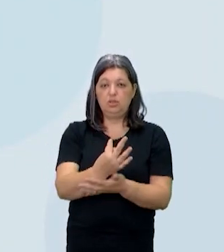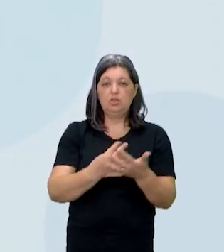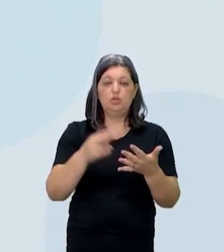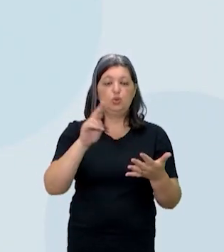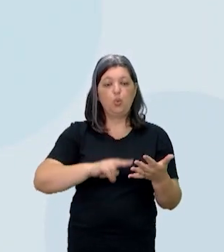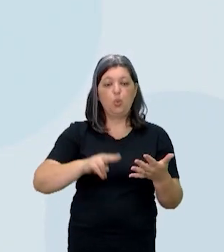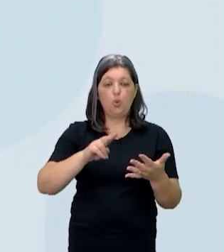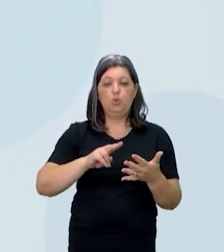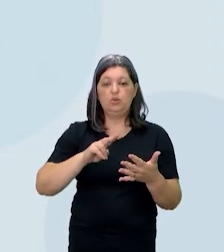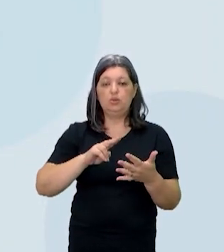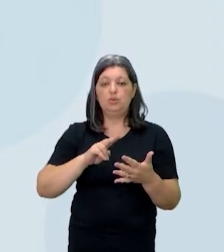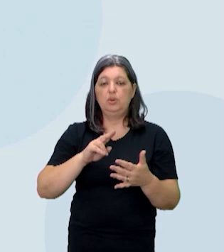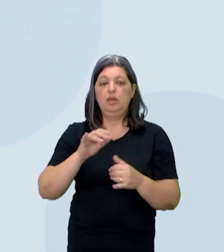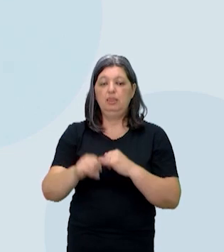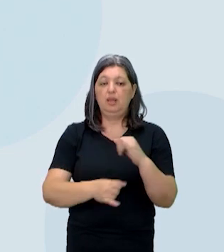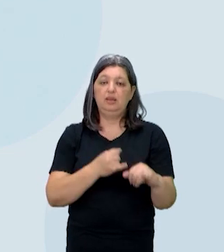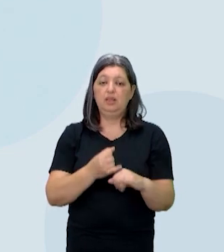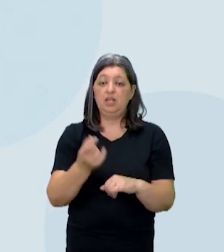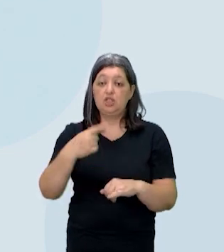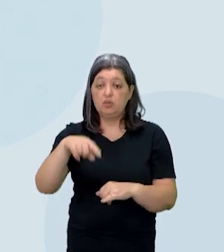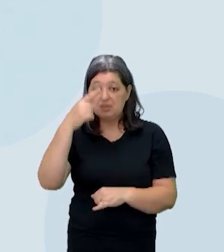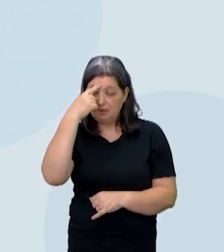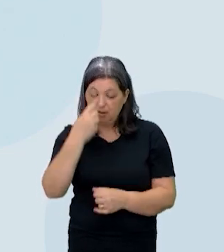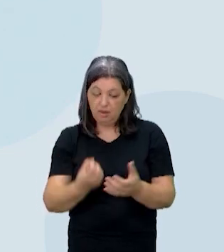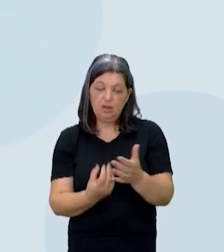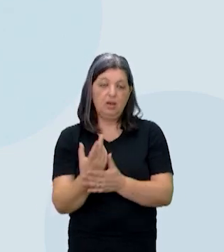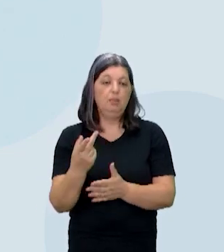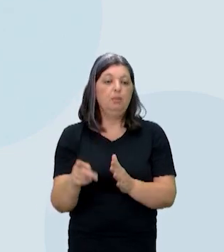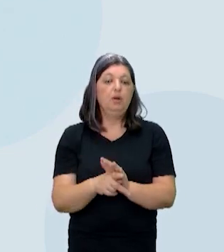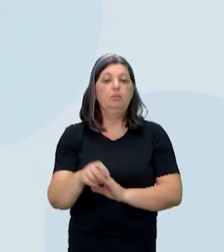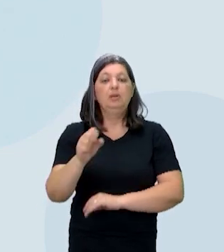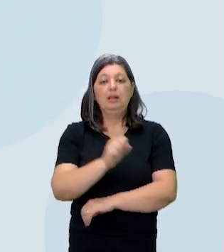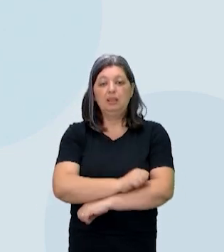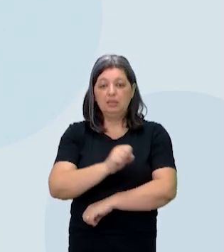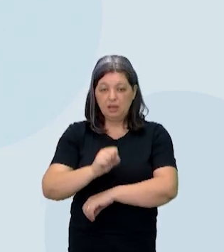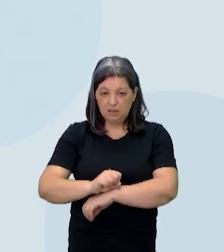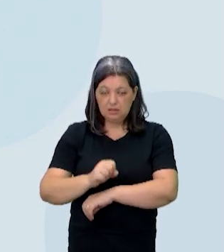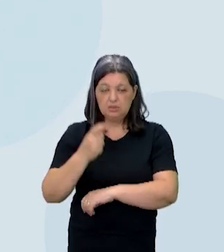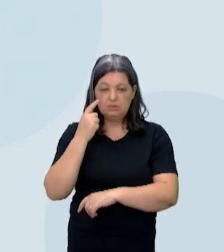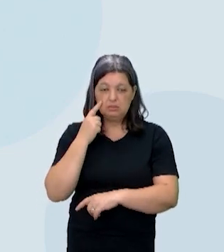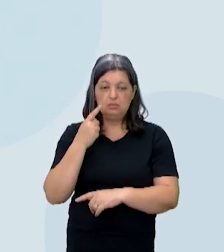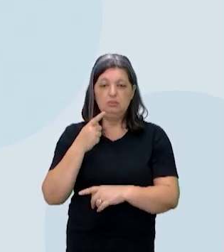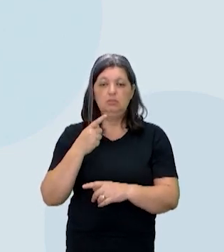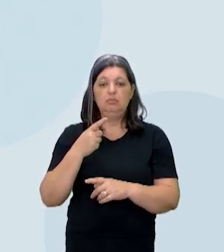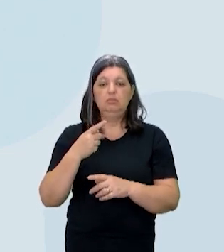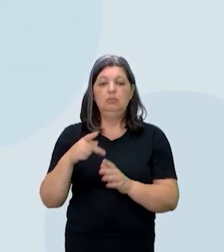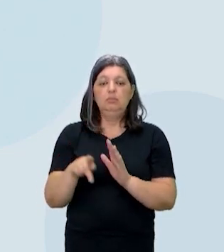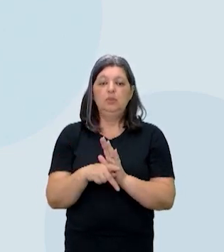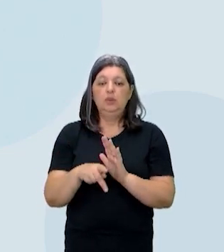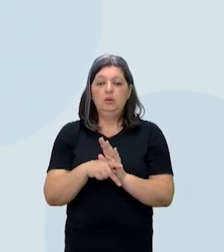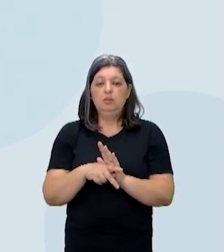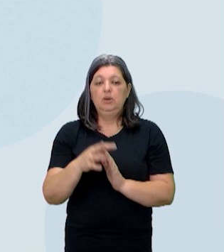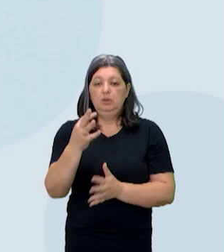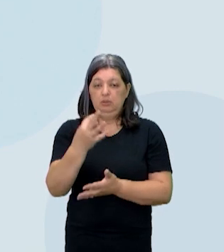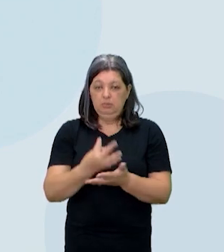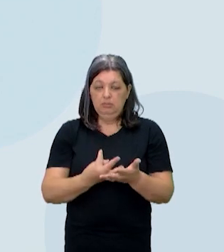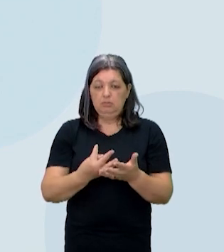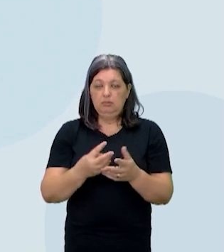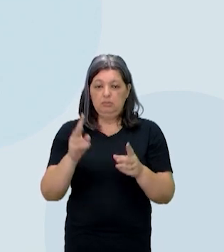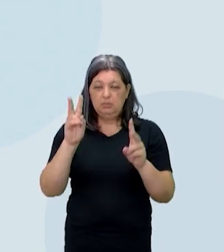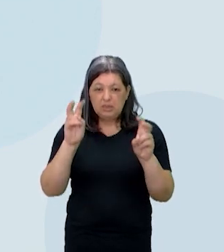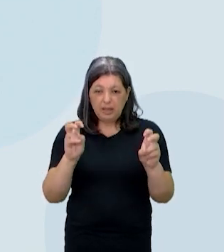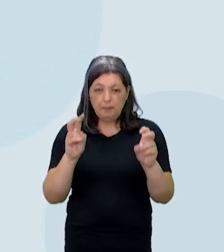da internet. Você vai elaborar. Coloque uma tese, né? Os termos são as palavras-chave do texto. Um